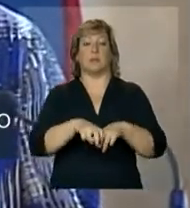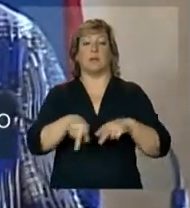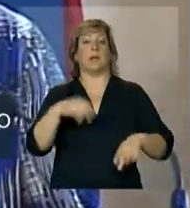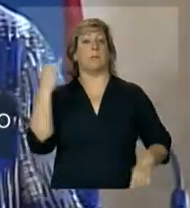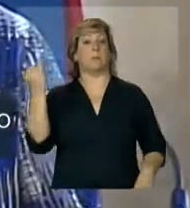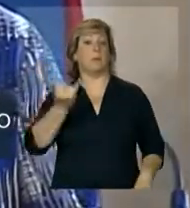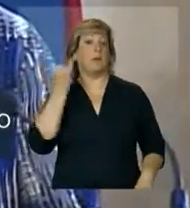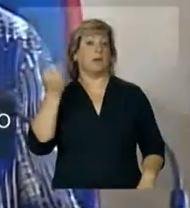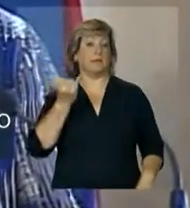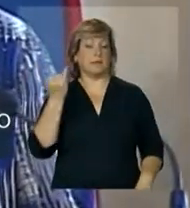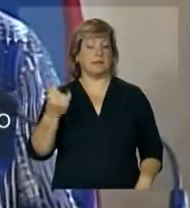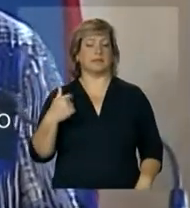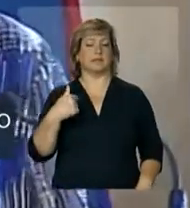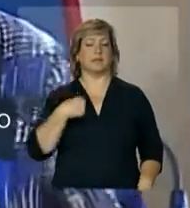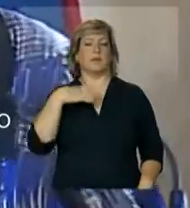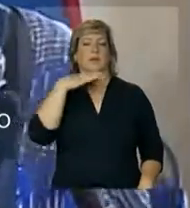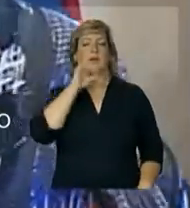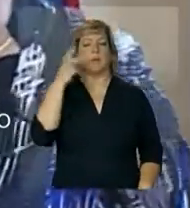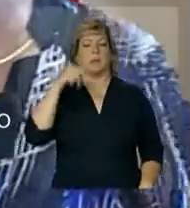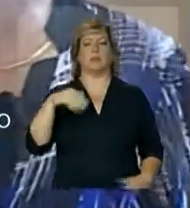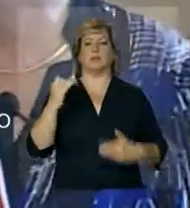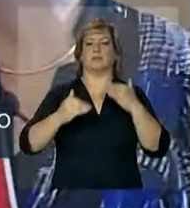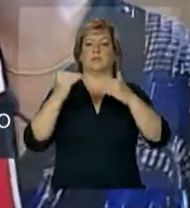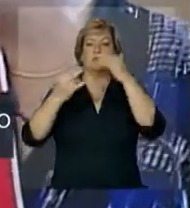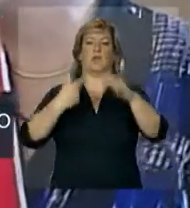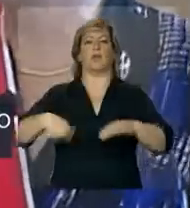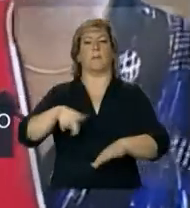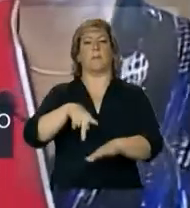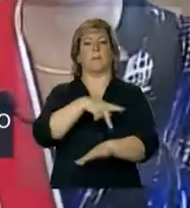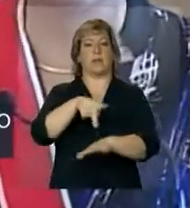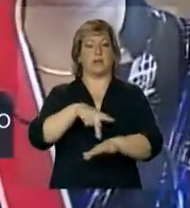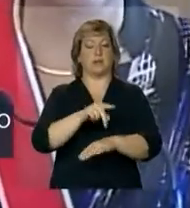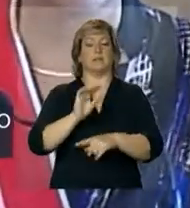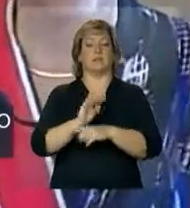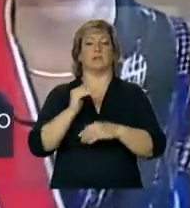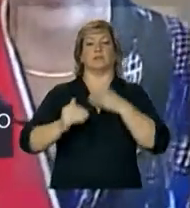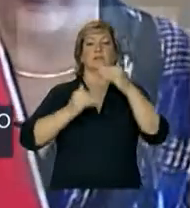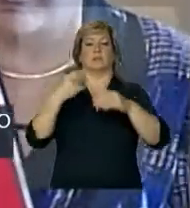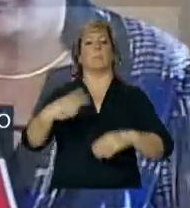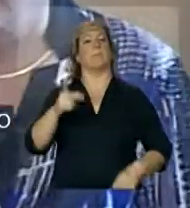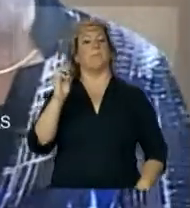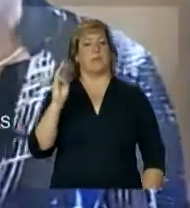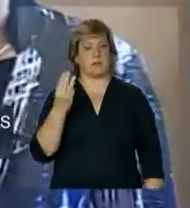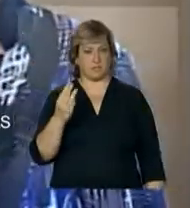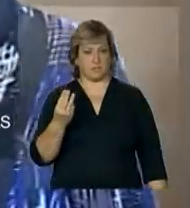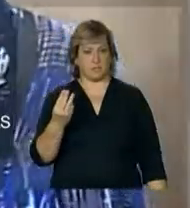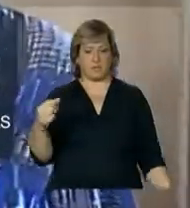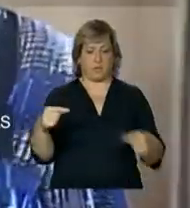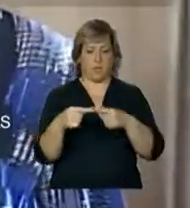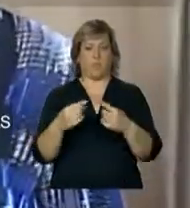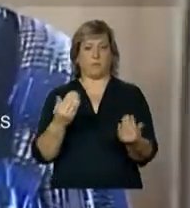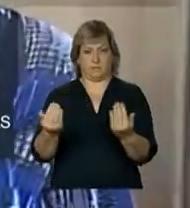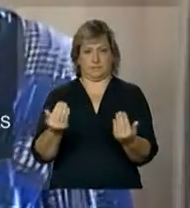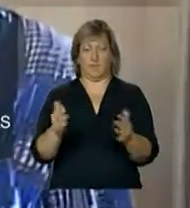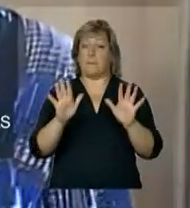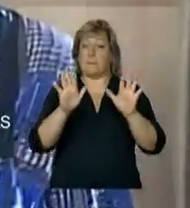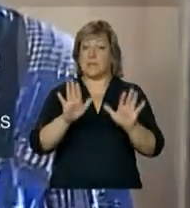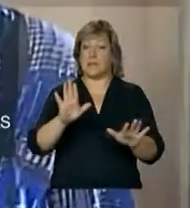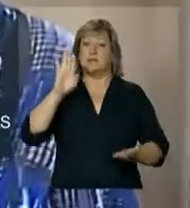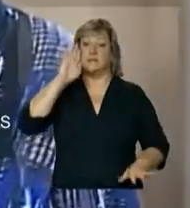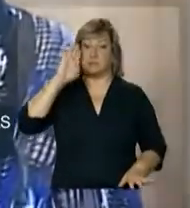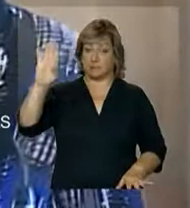importância que eu atribuo para o desenvolvimento do nosso país ao desenvolvimento do Maranhão. Mas,